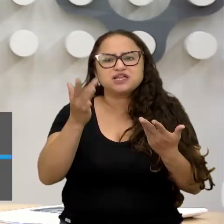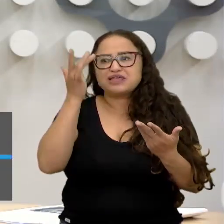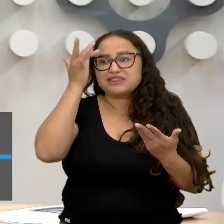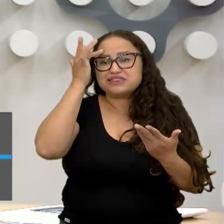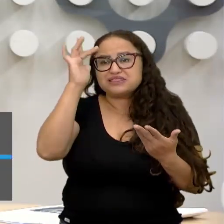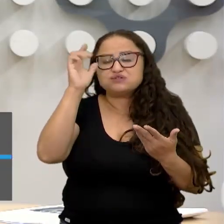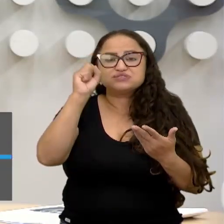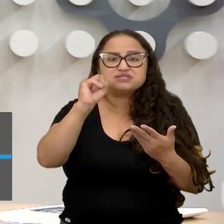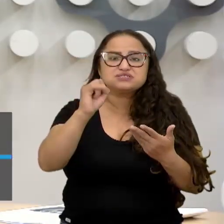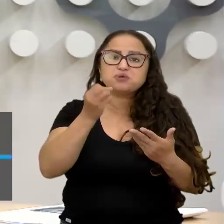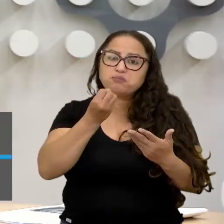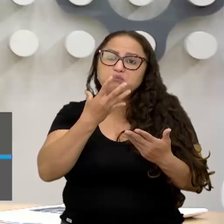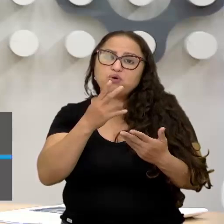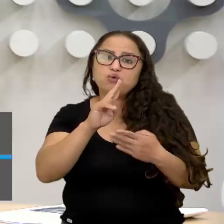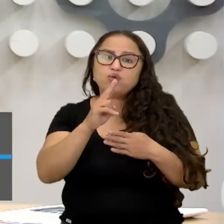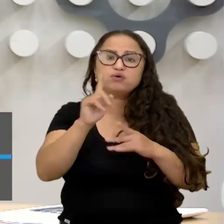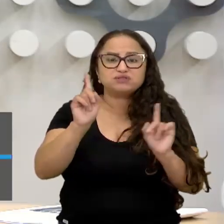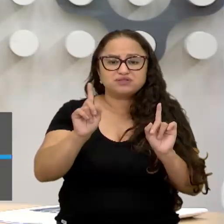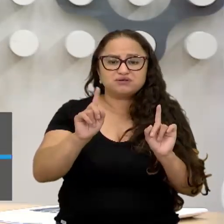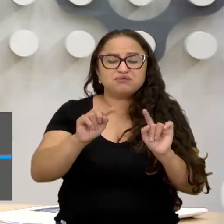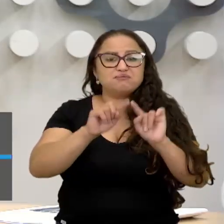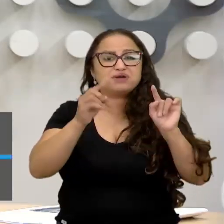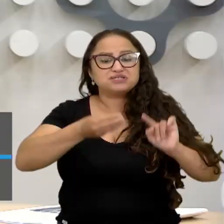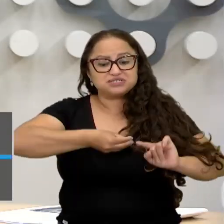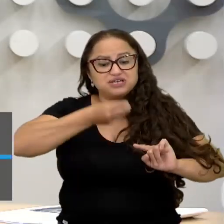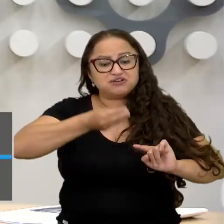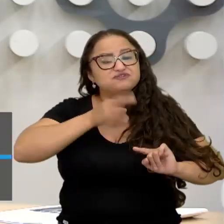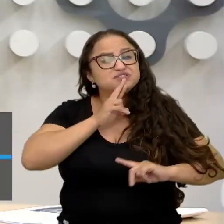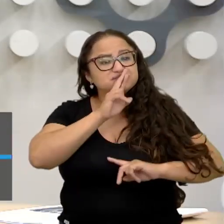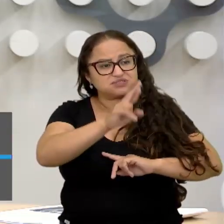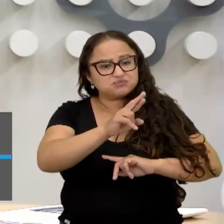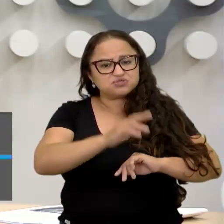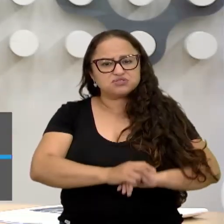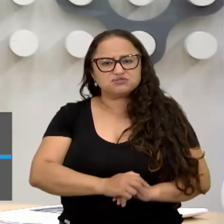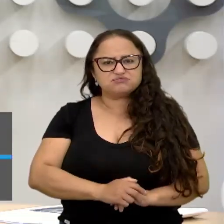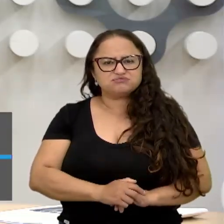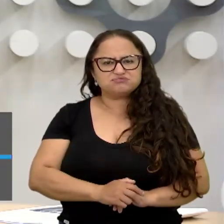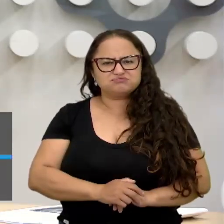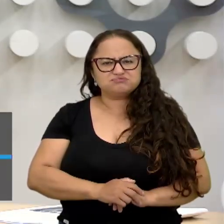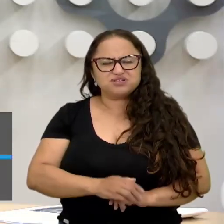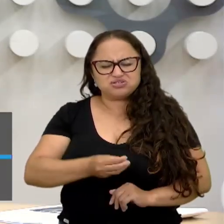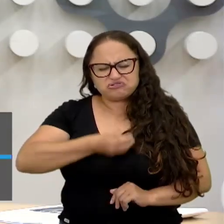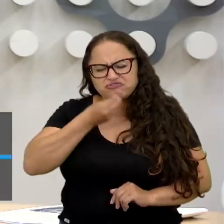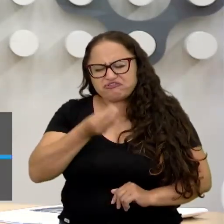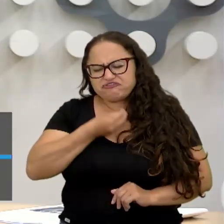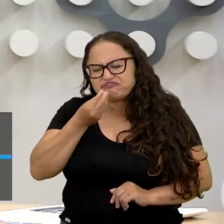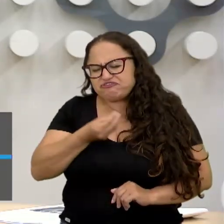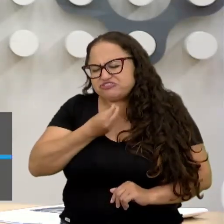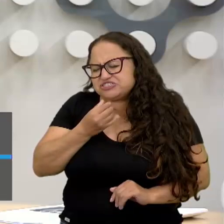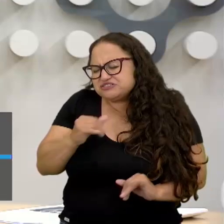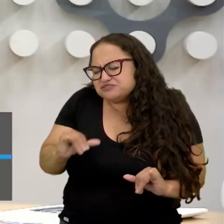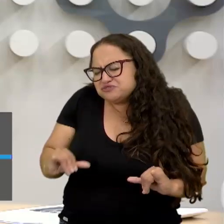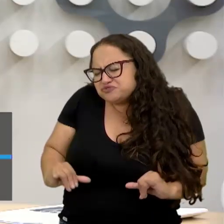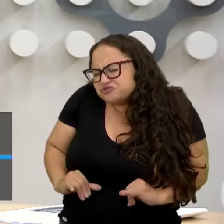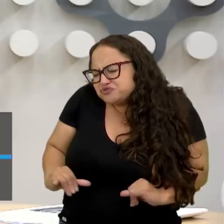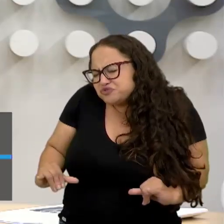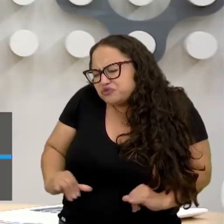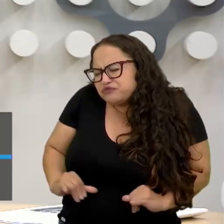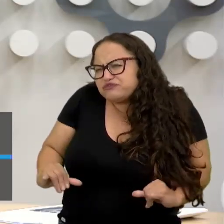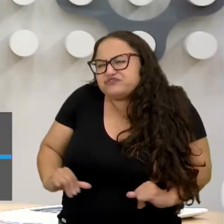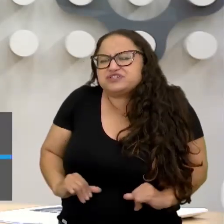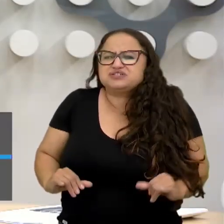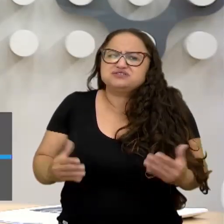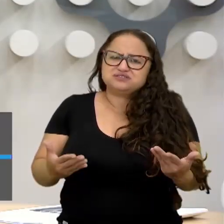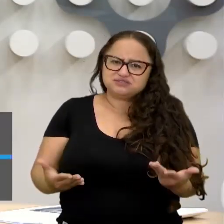sei se vale a pena ou não você viver, mas olha, a vida te respondeu. Mesmo sendo uma vida pequenina, mesmo sendo uma vida